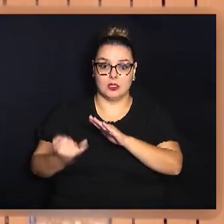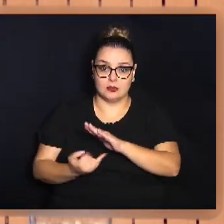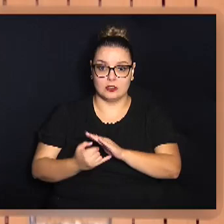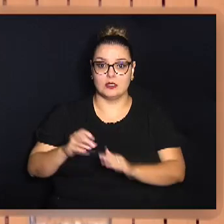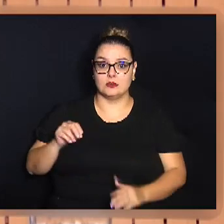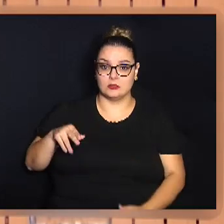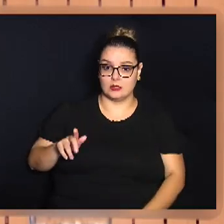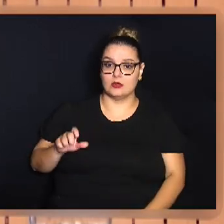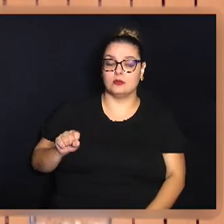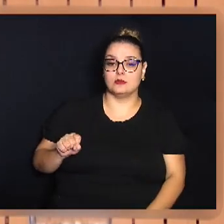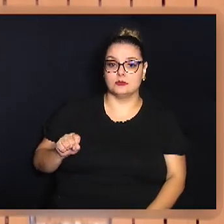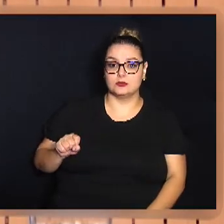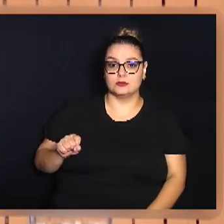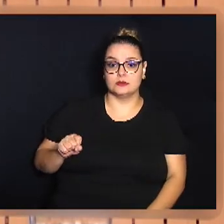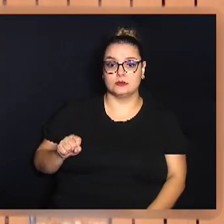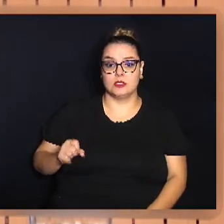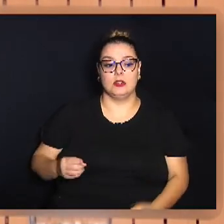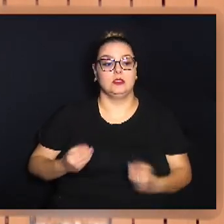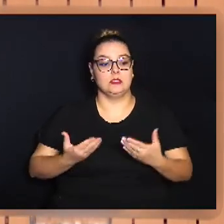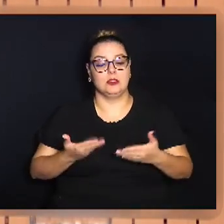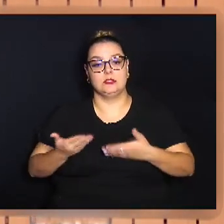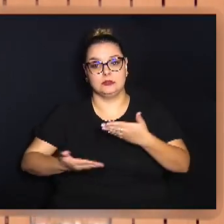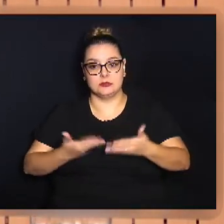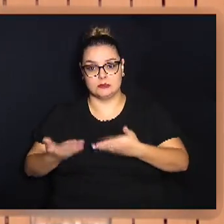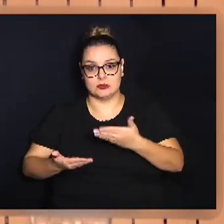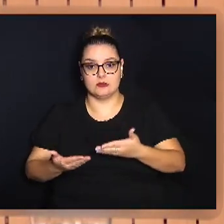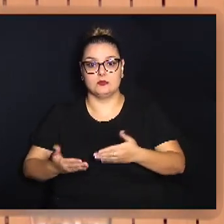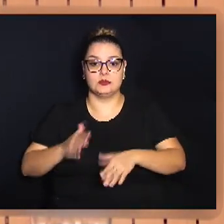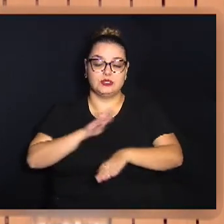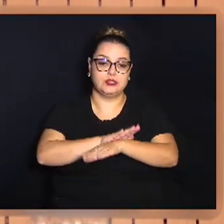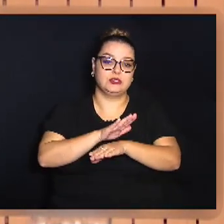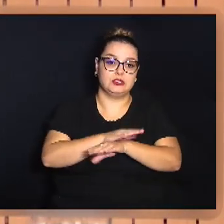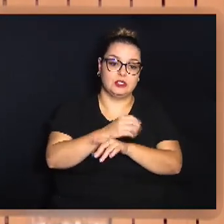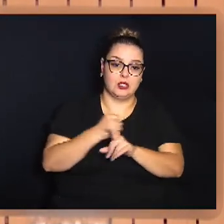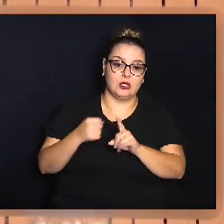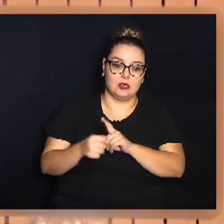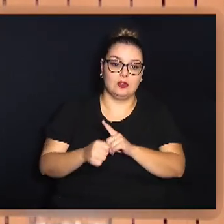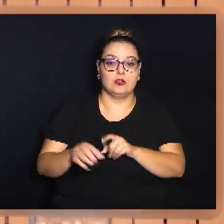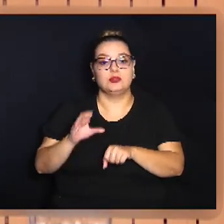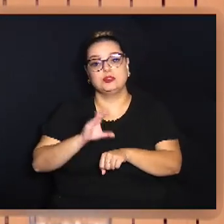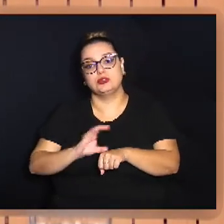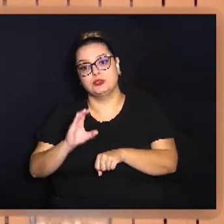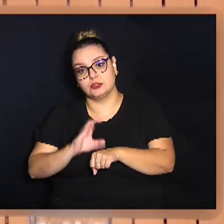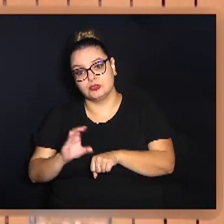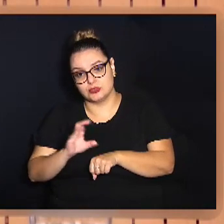ONGs ofertem esse serviço de assistência social, de cursos,